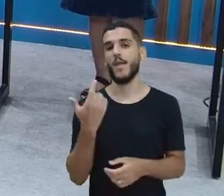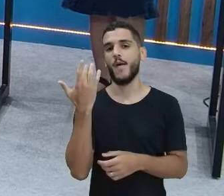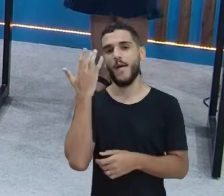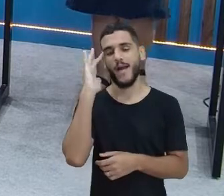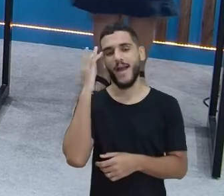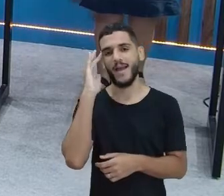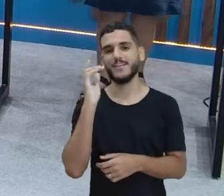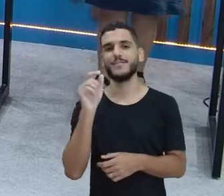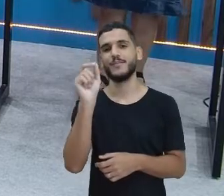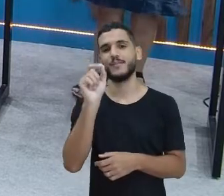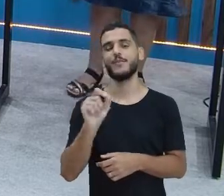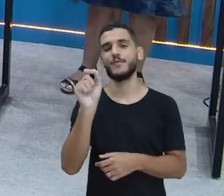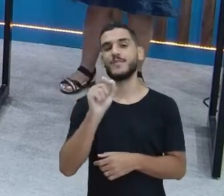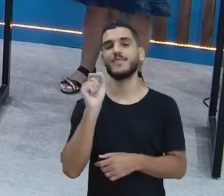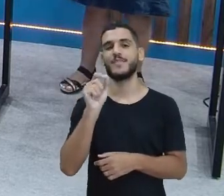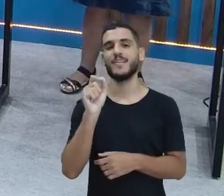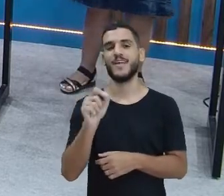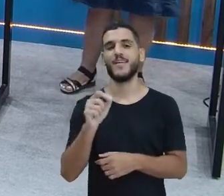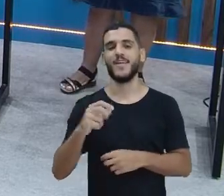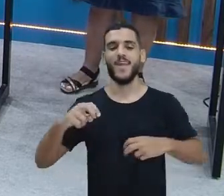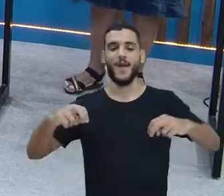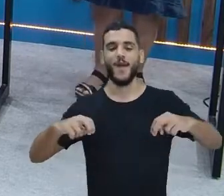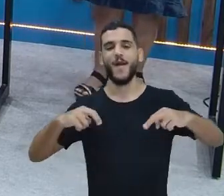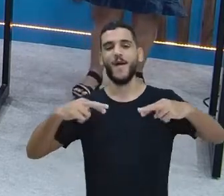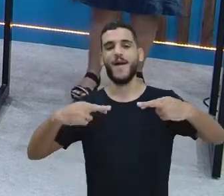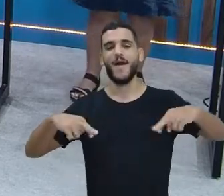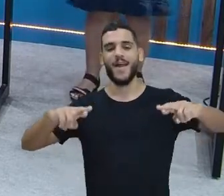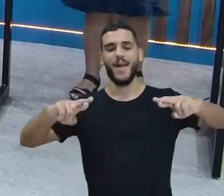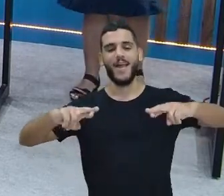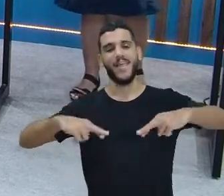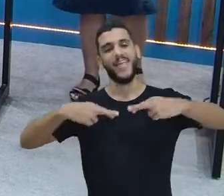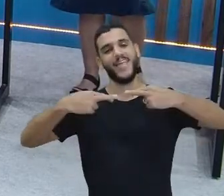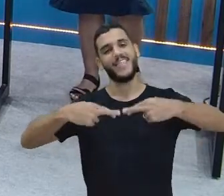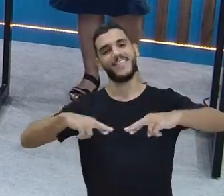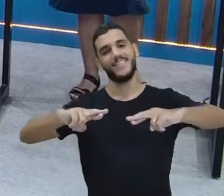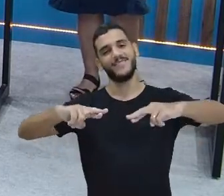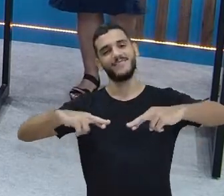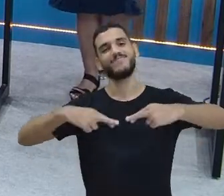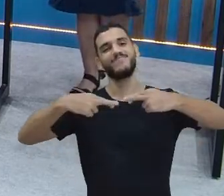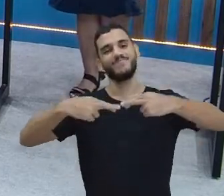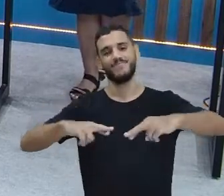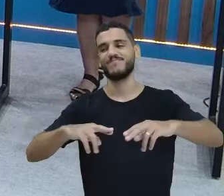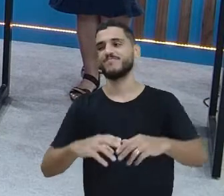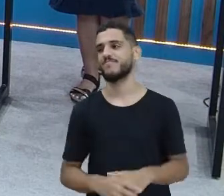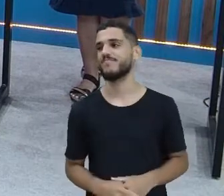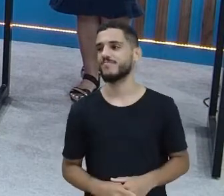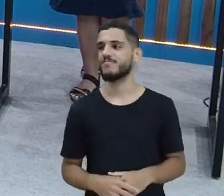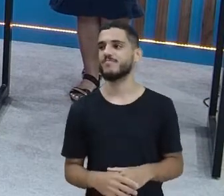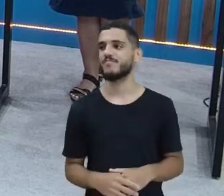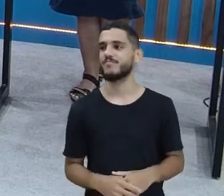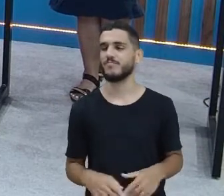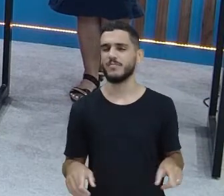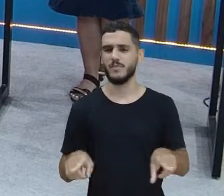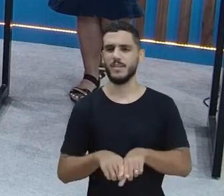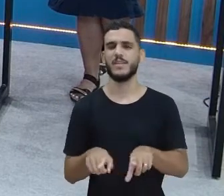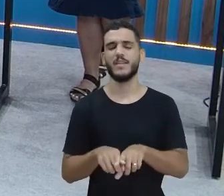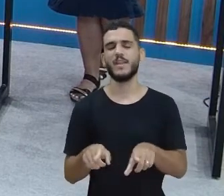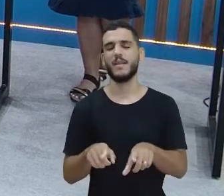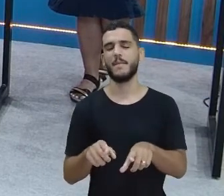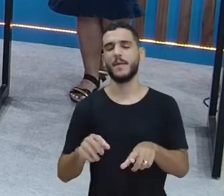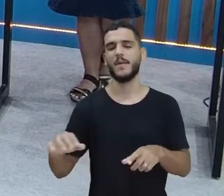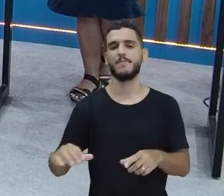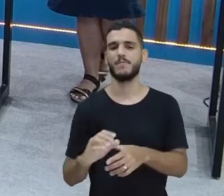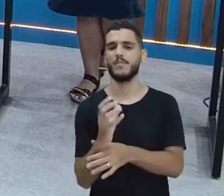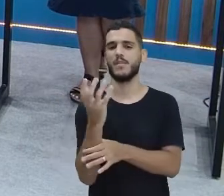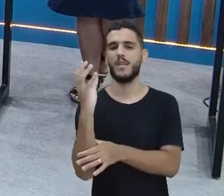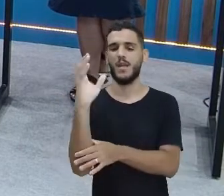Eu acho que é botar uma rede para dormir. Ah, também, pode ser. Eu acho. E para subir, né? Qual era a árvore mesmo,